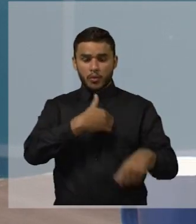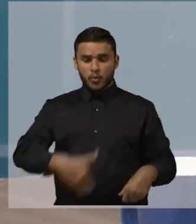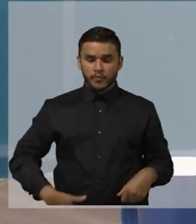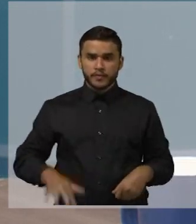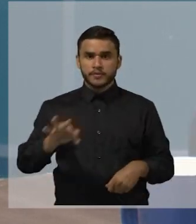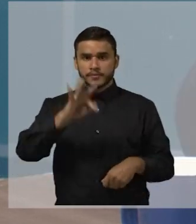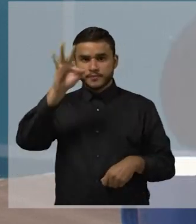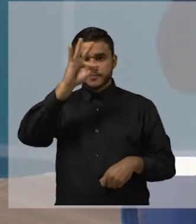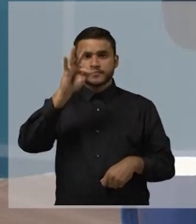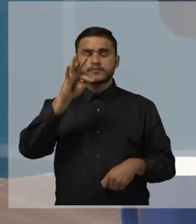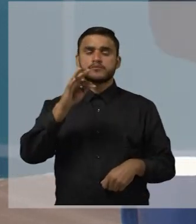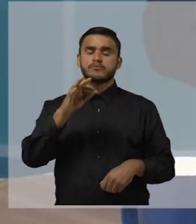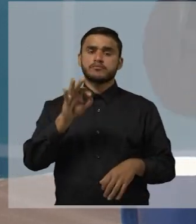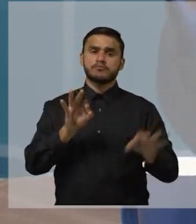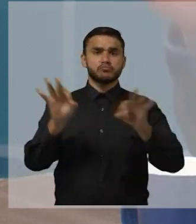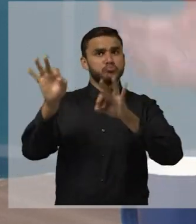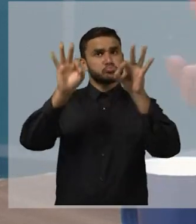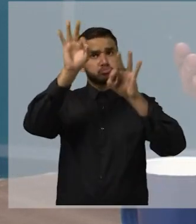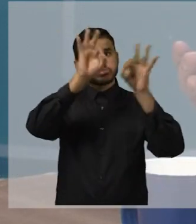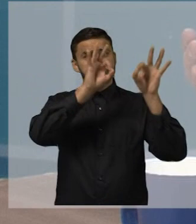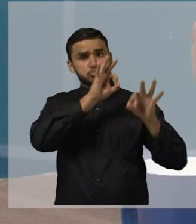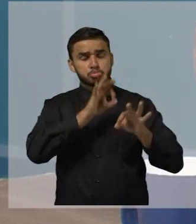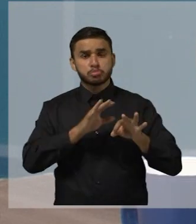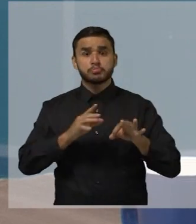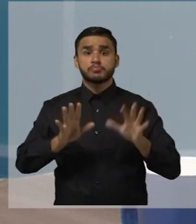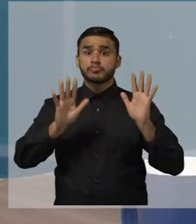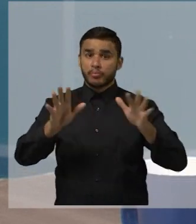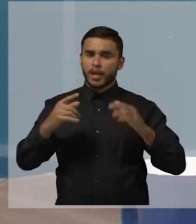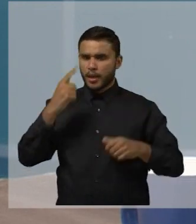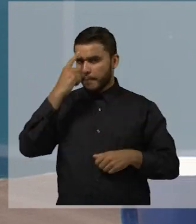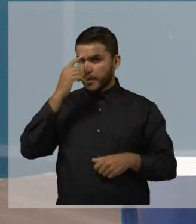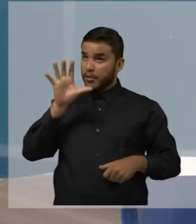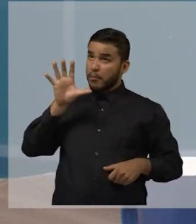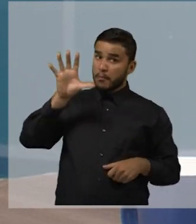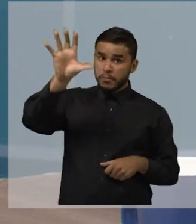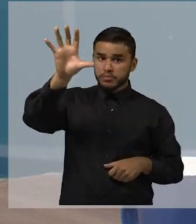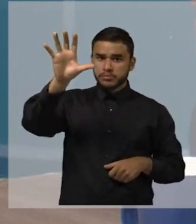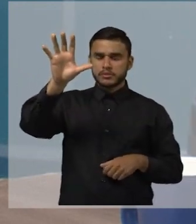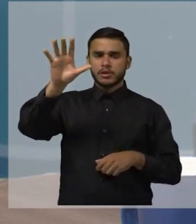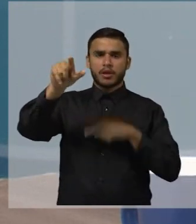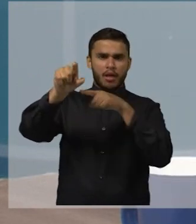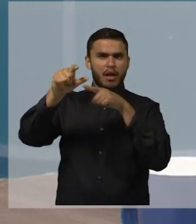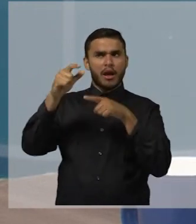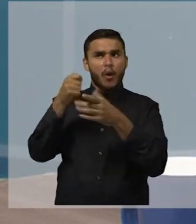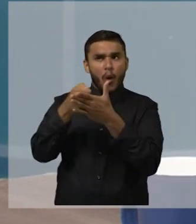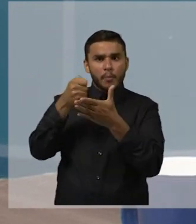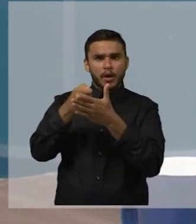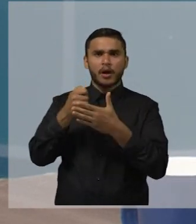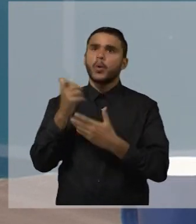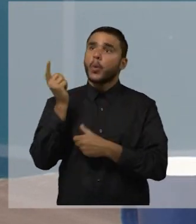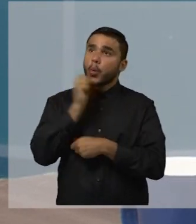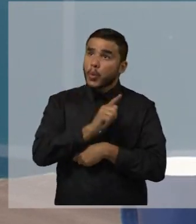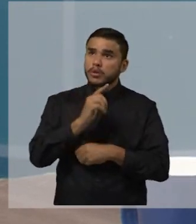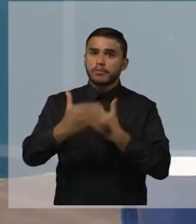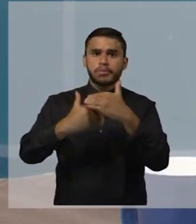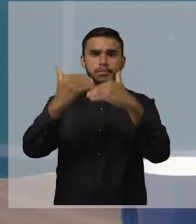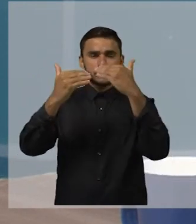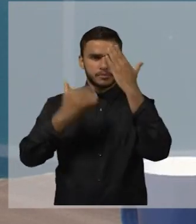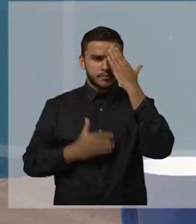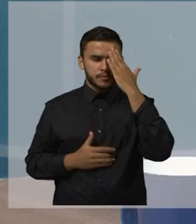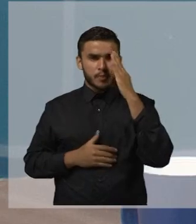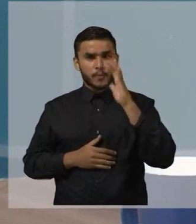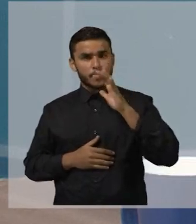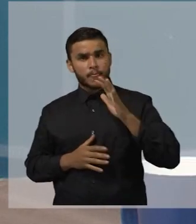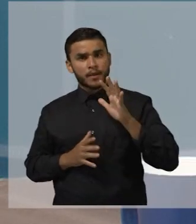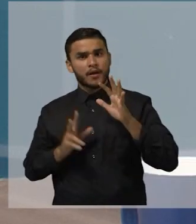organização. Você querer transportar isso para uma região e fazer como uma área